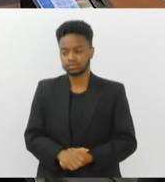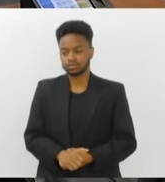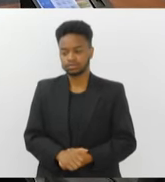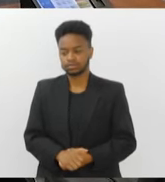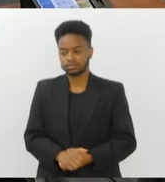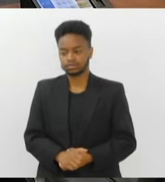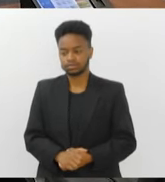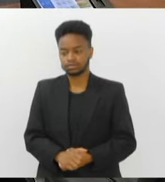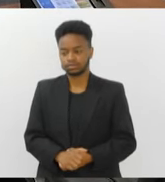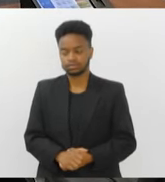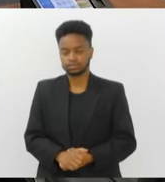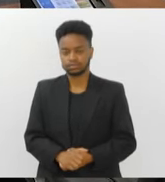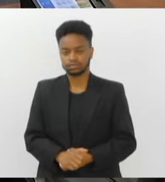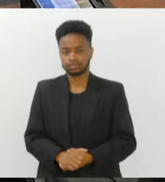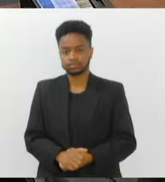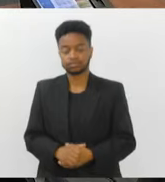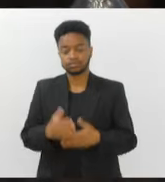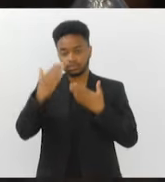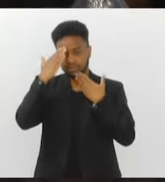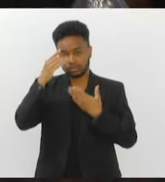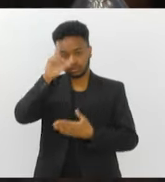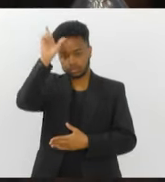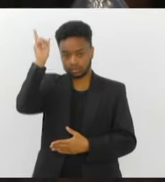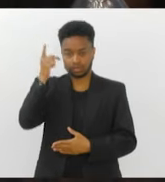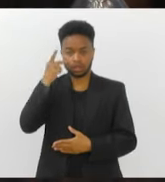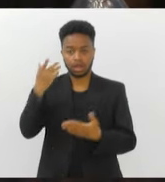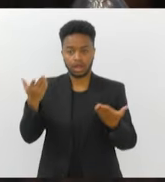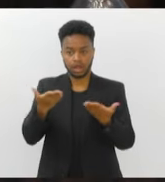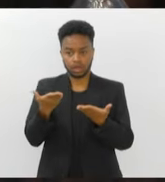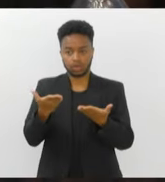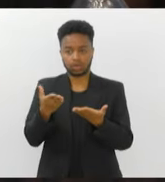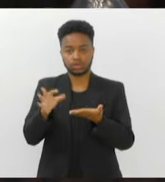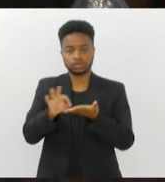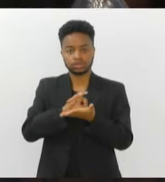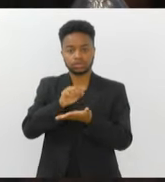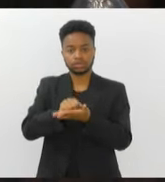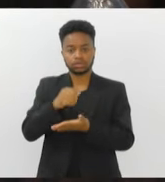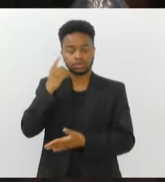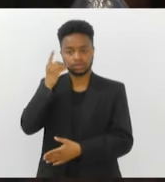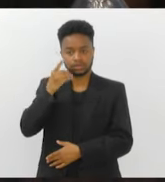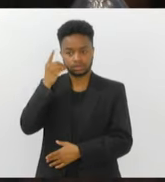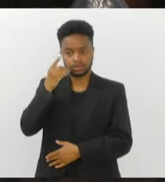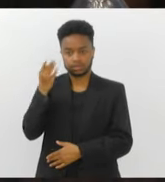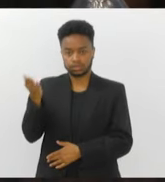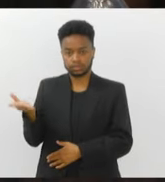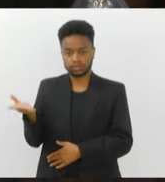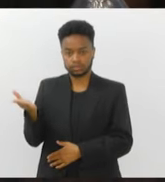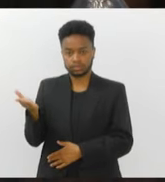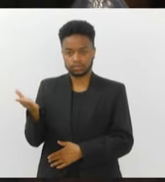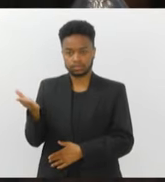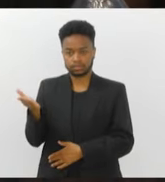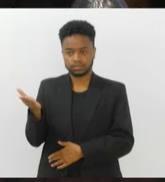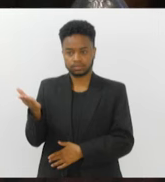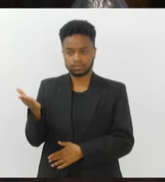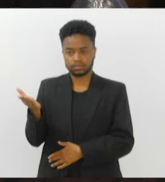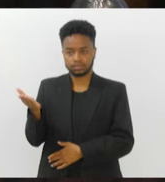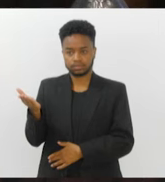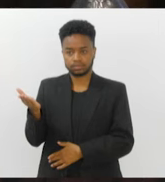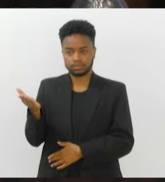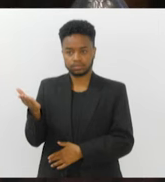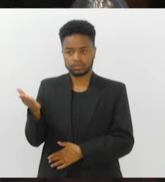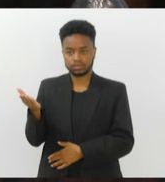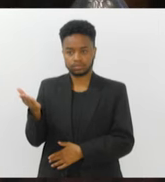Agora está. Muito obrigado, Luiz Paulo. Próximo orador, nossa nobre deputada... É o Serafini,